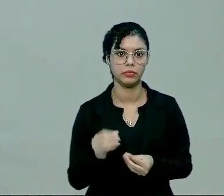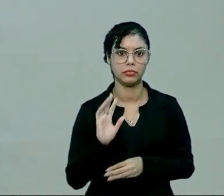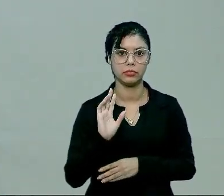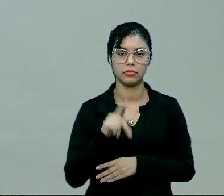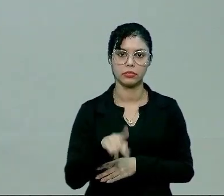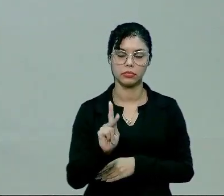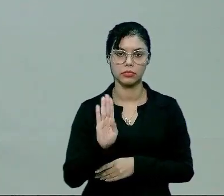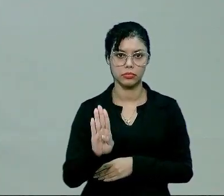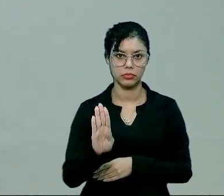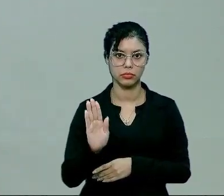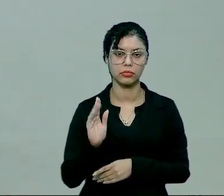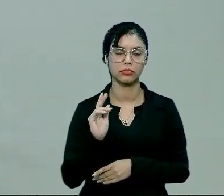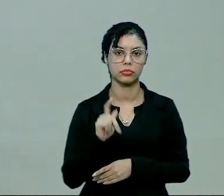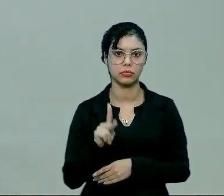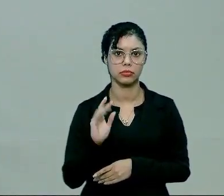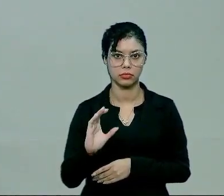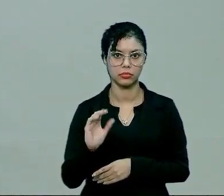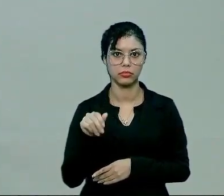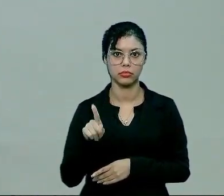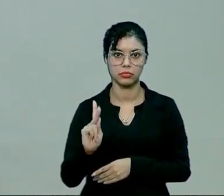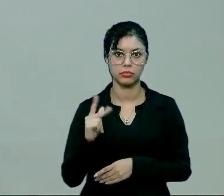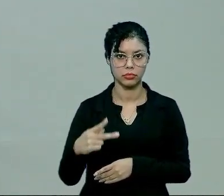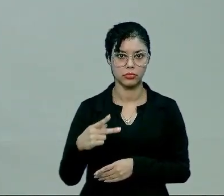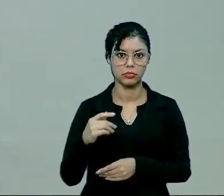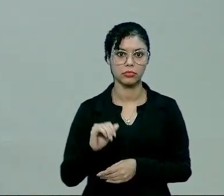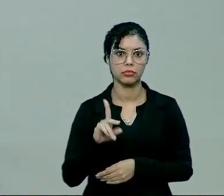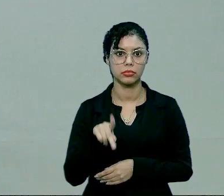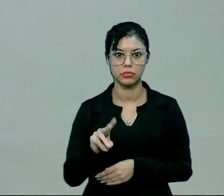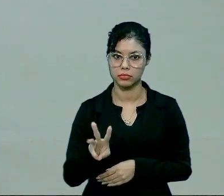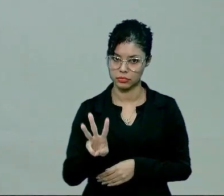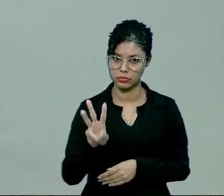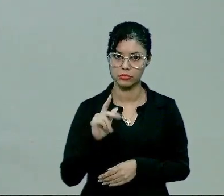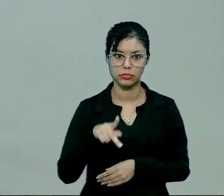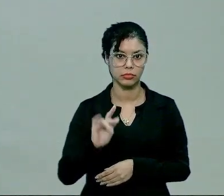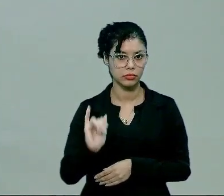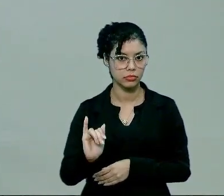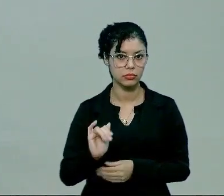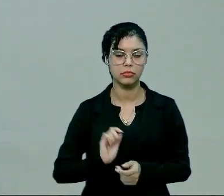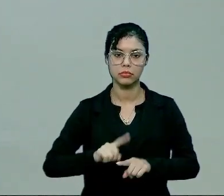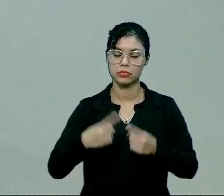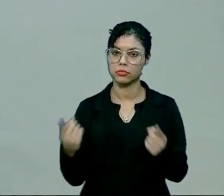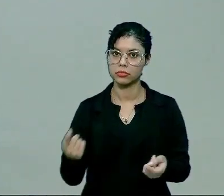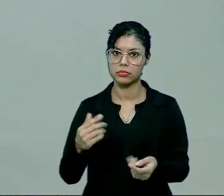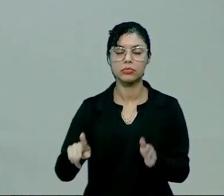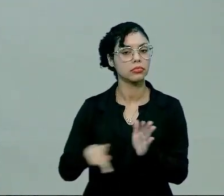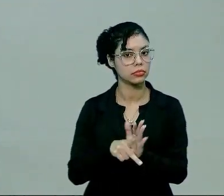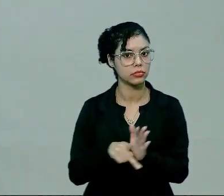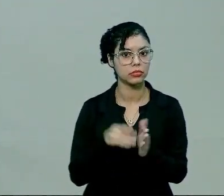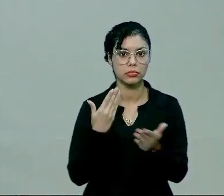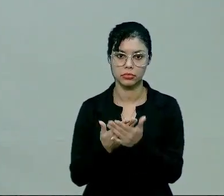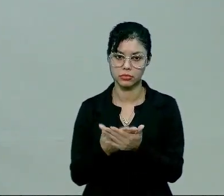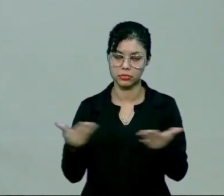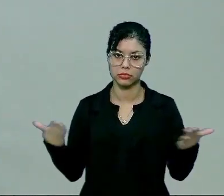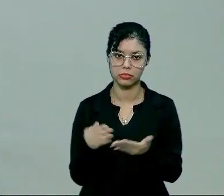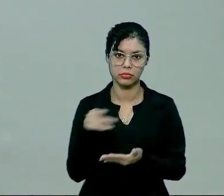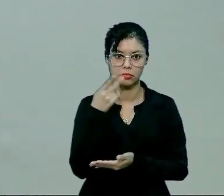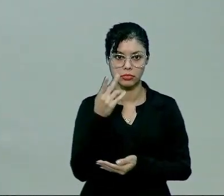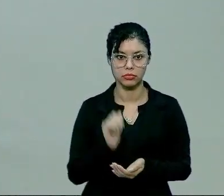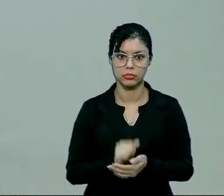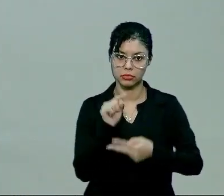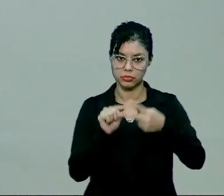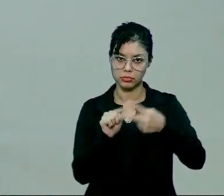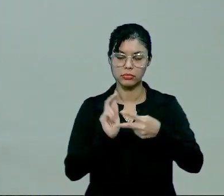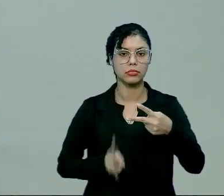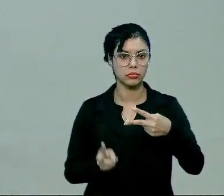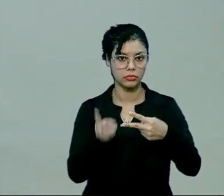Ka, Kb, Kc, Kp, Kw, Ki, mas especificamente na aula de hoje nós vamos falar sobre